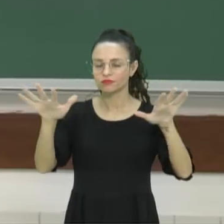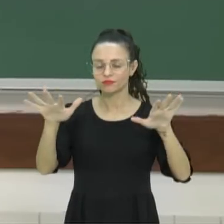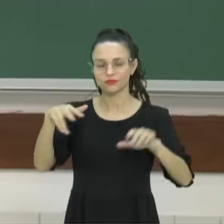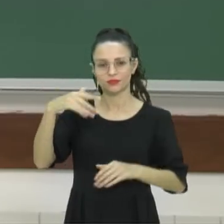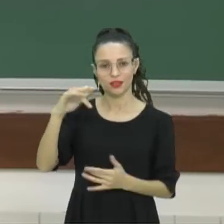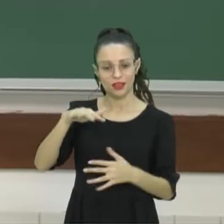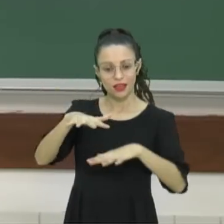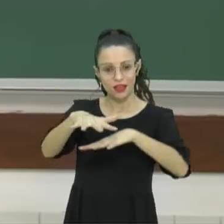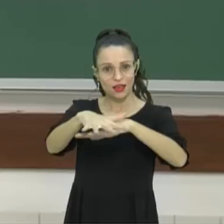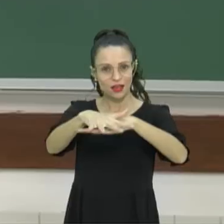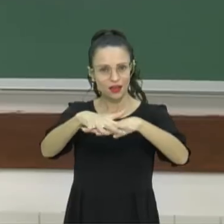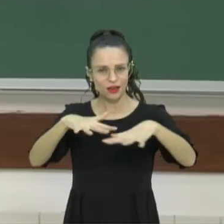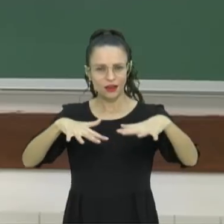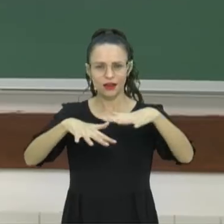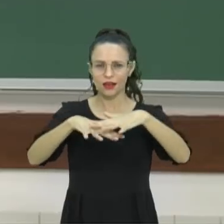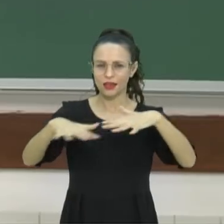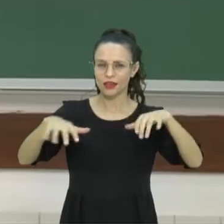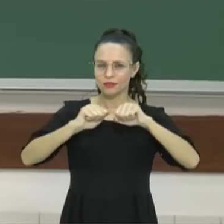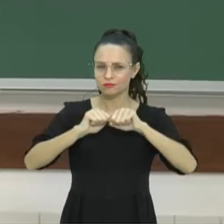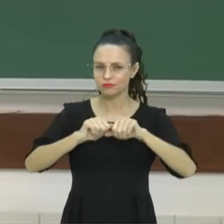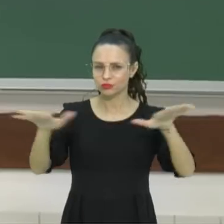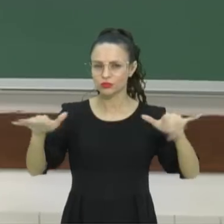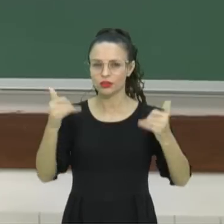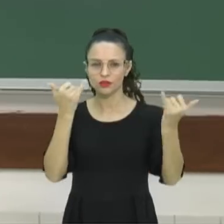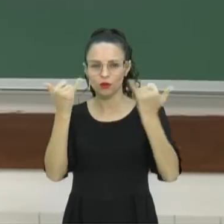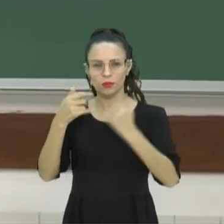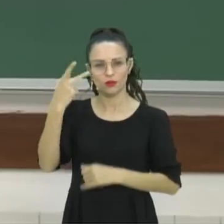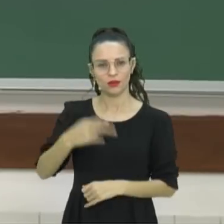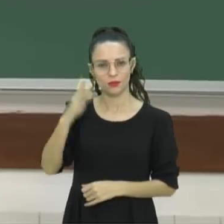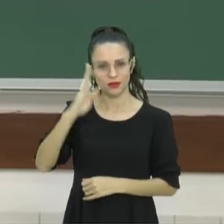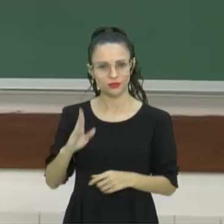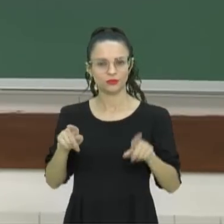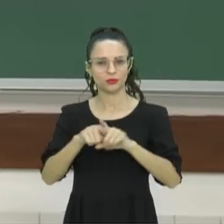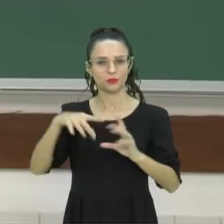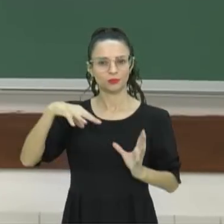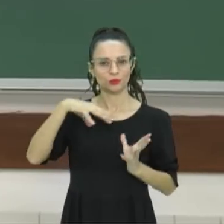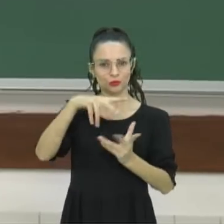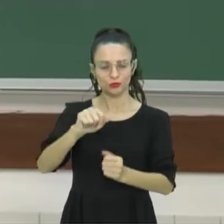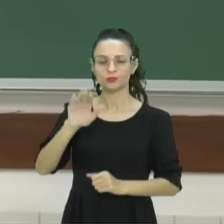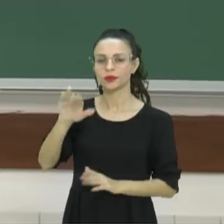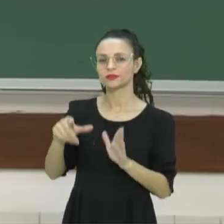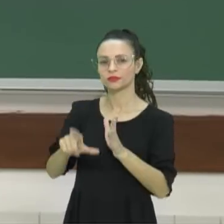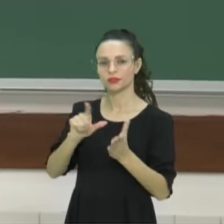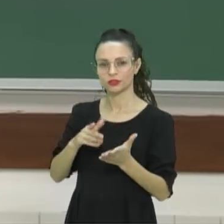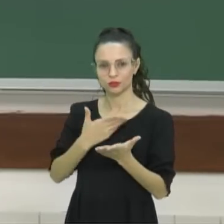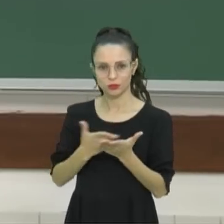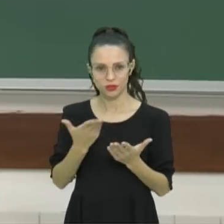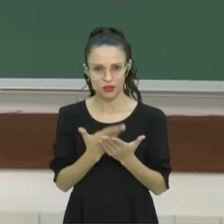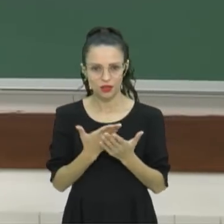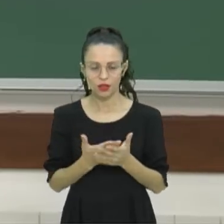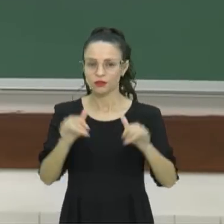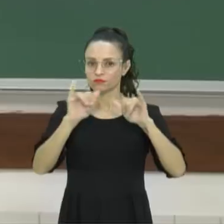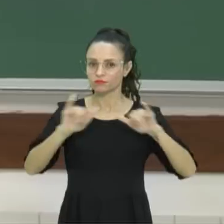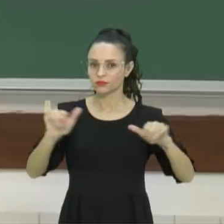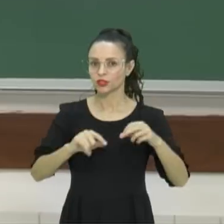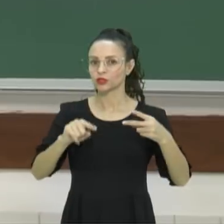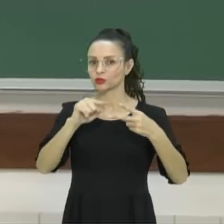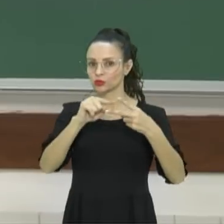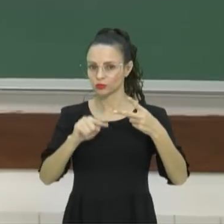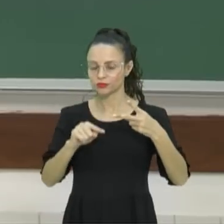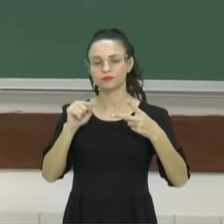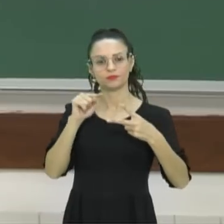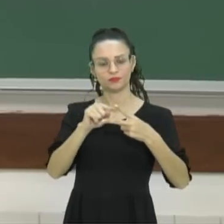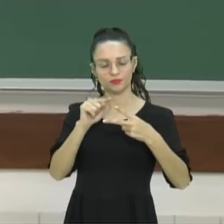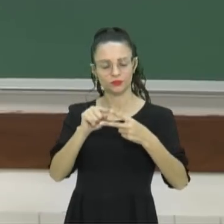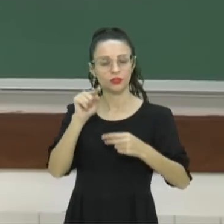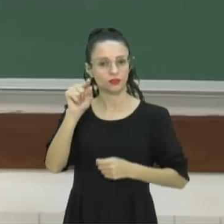mundo. E antes da gente começar a nossa aula, eu gostaria de passar para vocês dois recados. O primeiro,